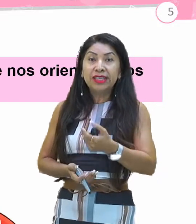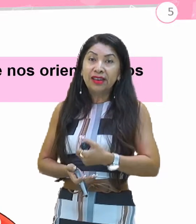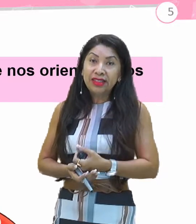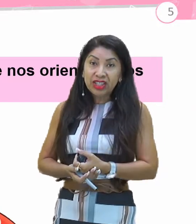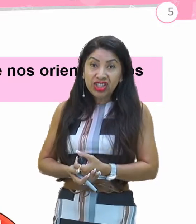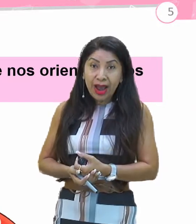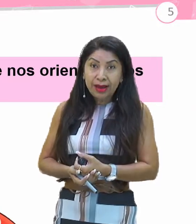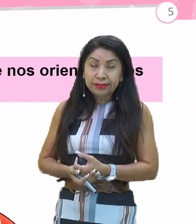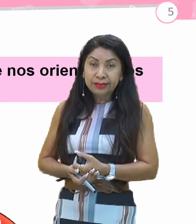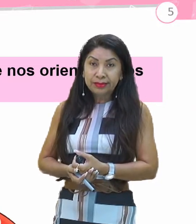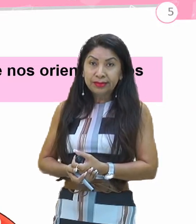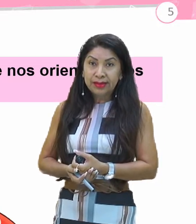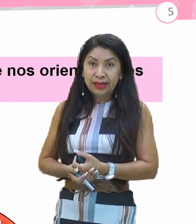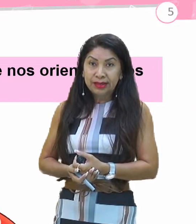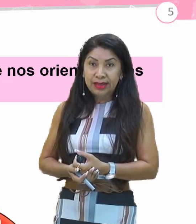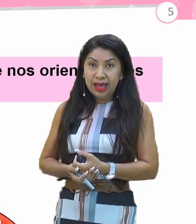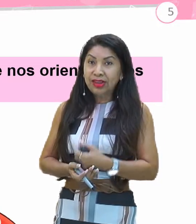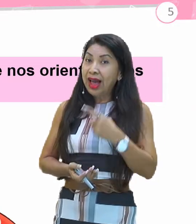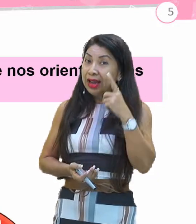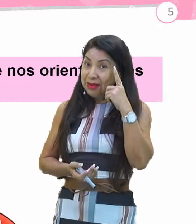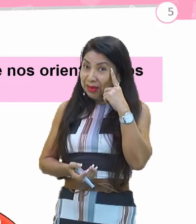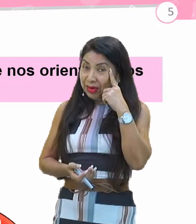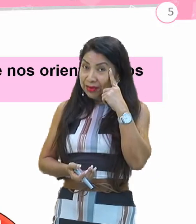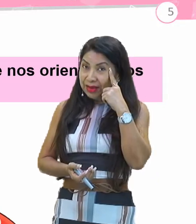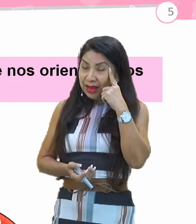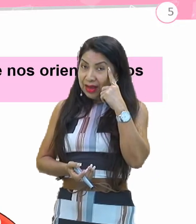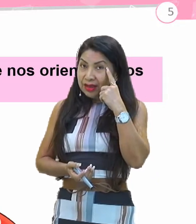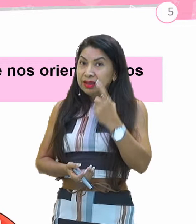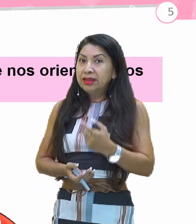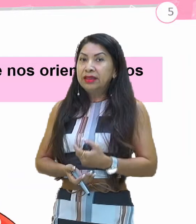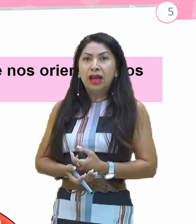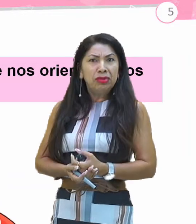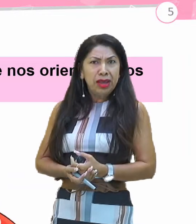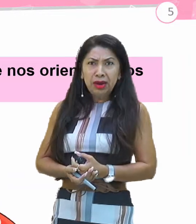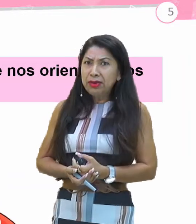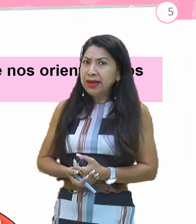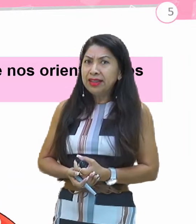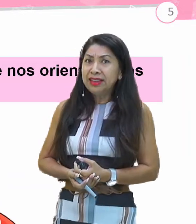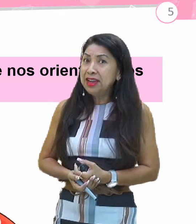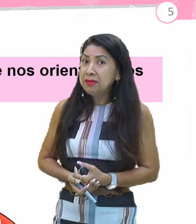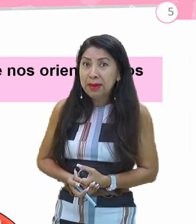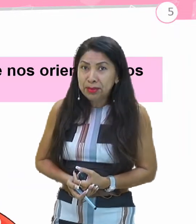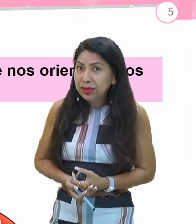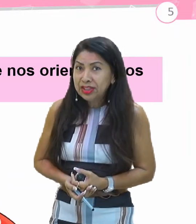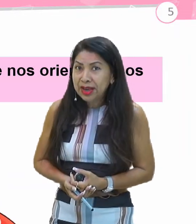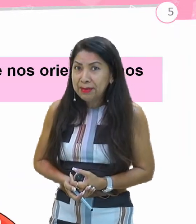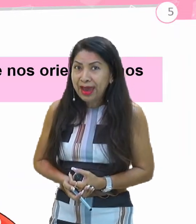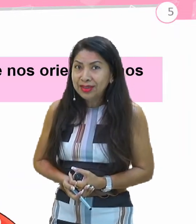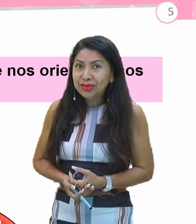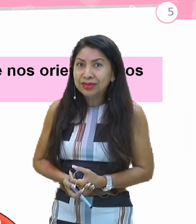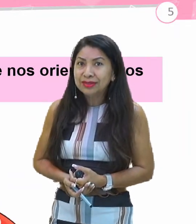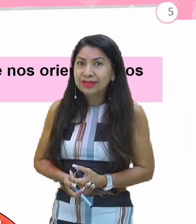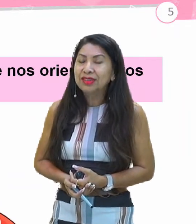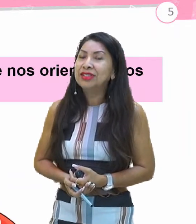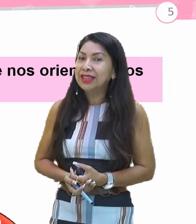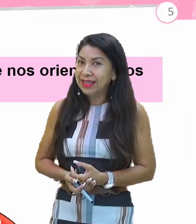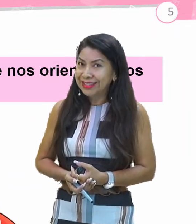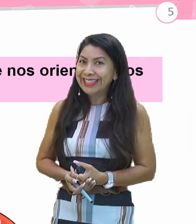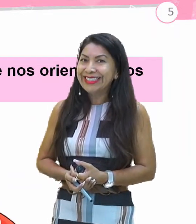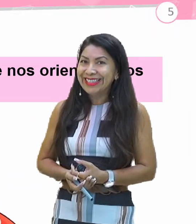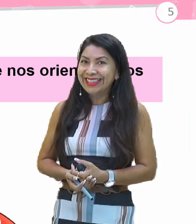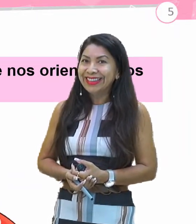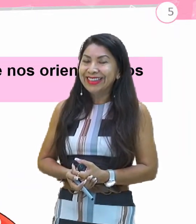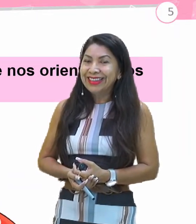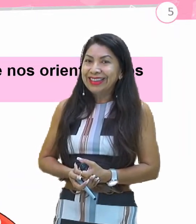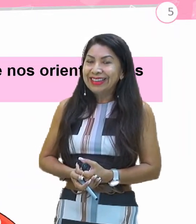onde você deve deixar, certo? Lembrou? Não leu ainda nenhuma bula de remédio? Tenho certeza